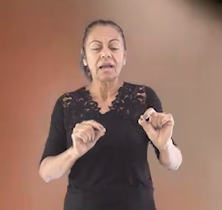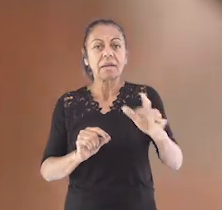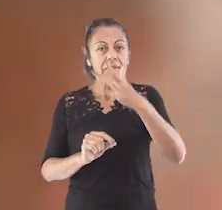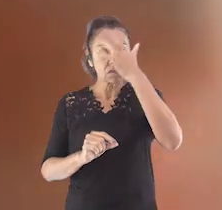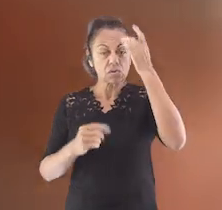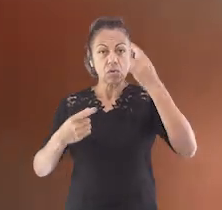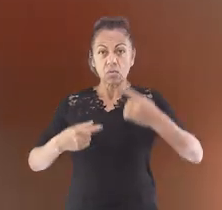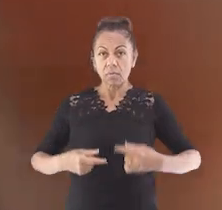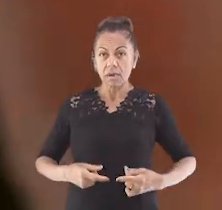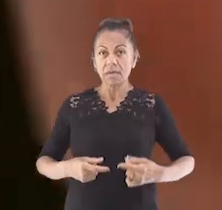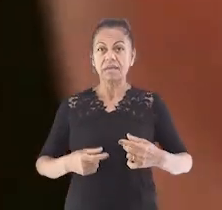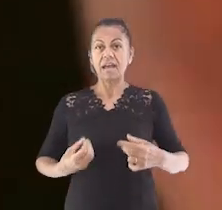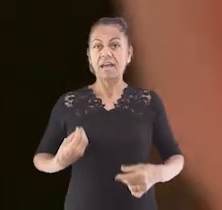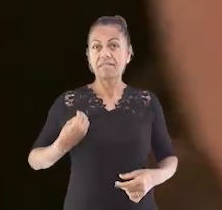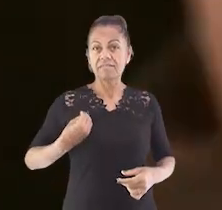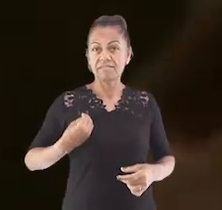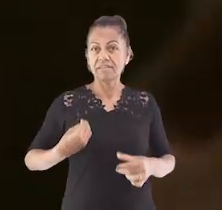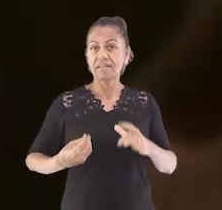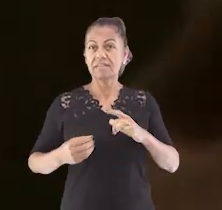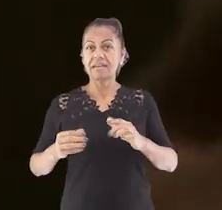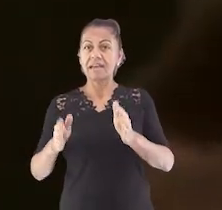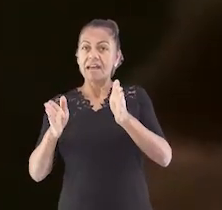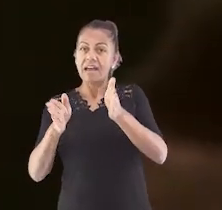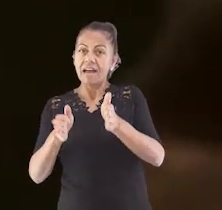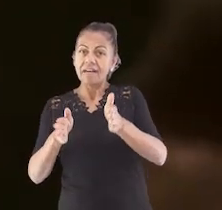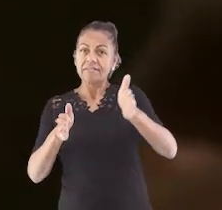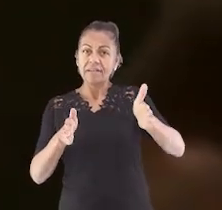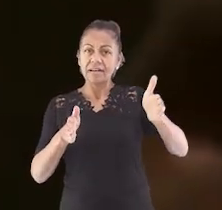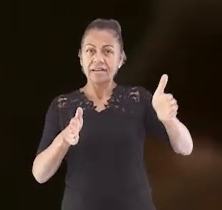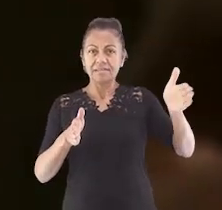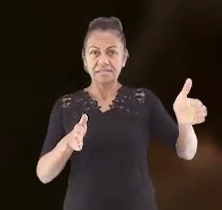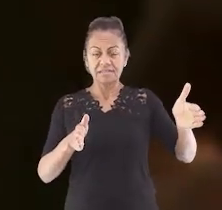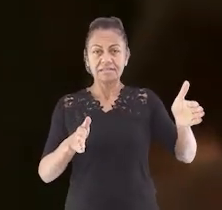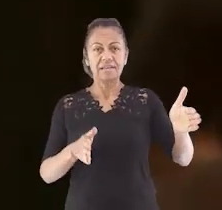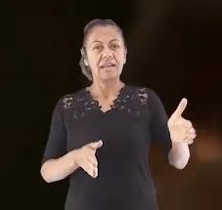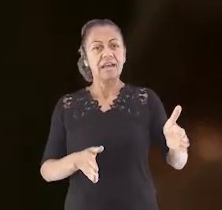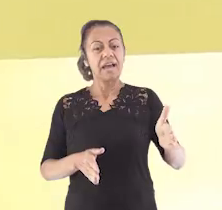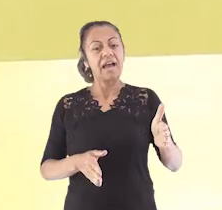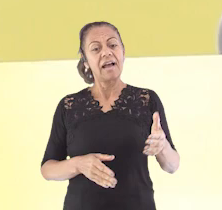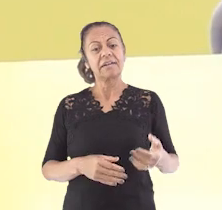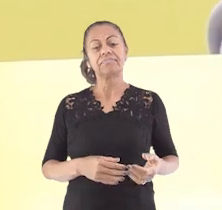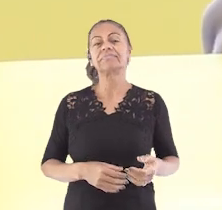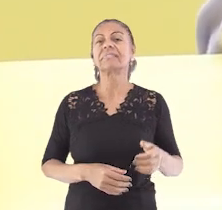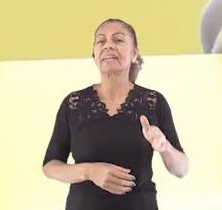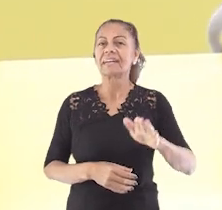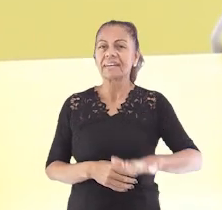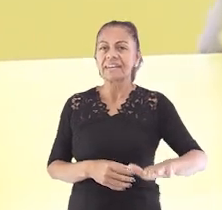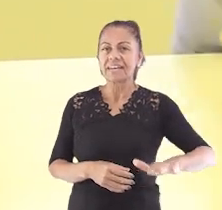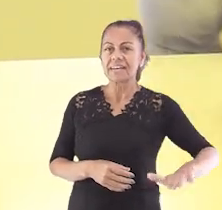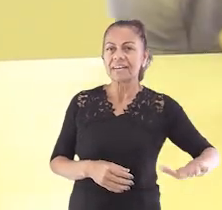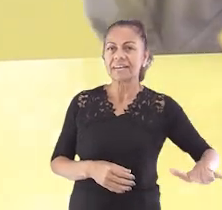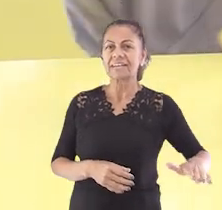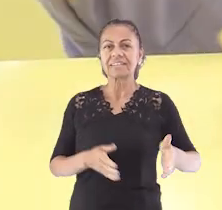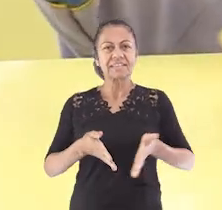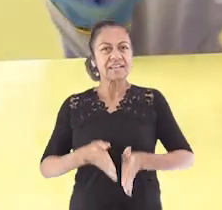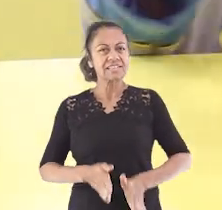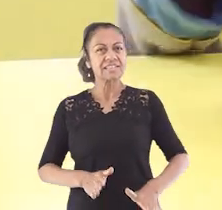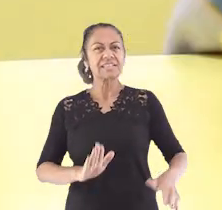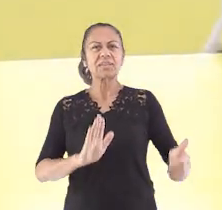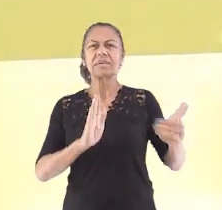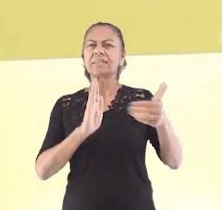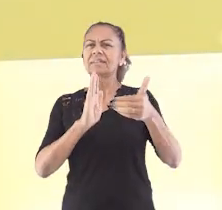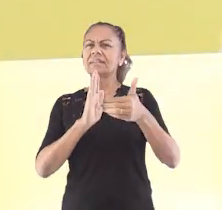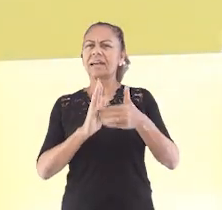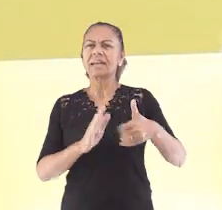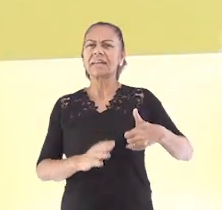um. Costumamos considerar que a vida humana é dividida em fases. A infância é a fase que vai